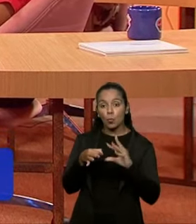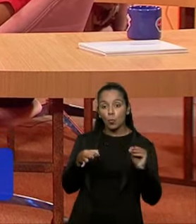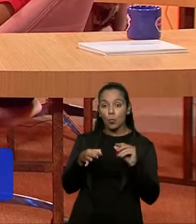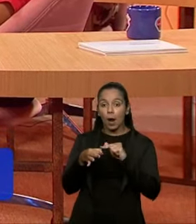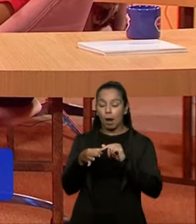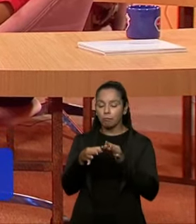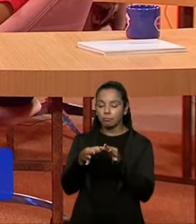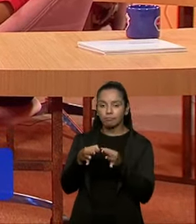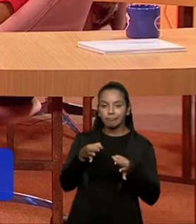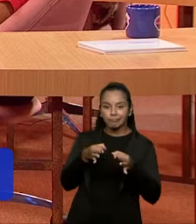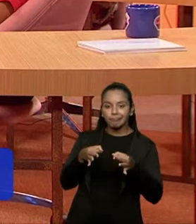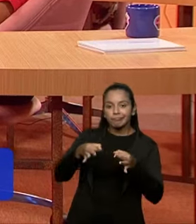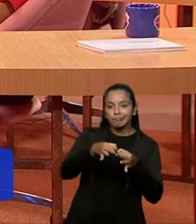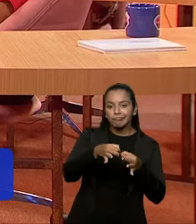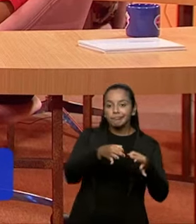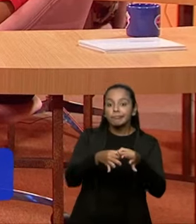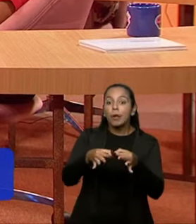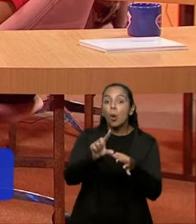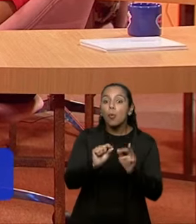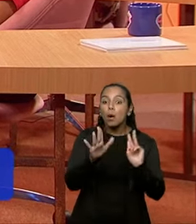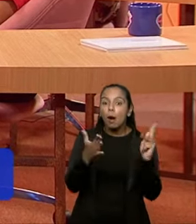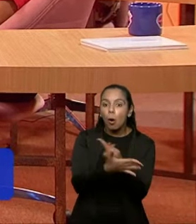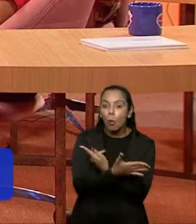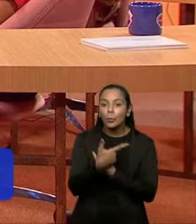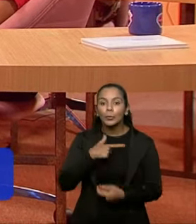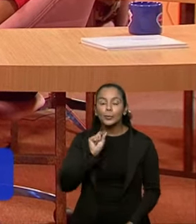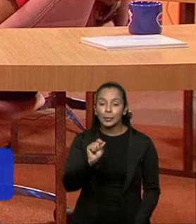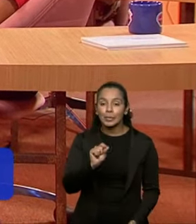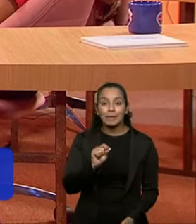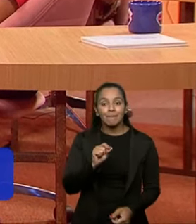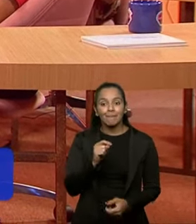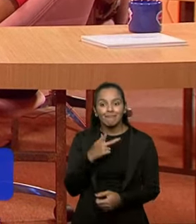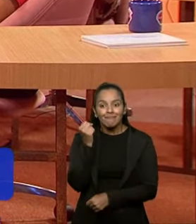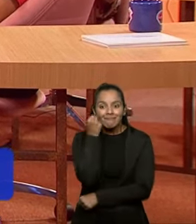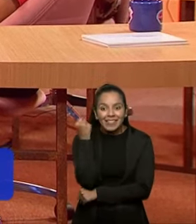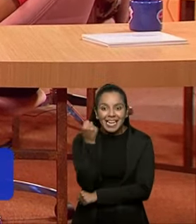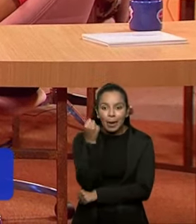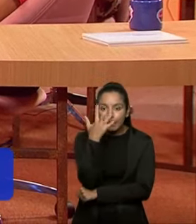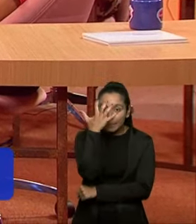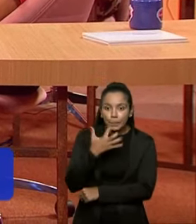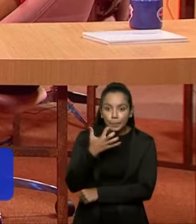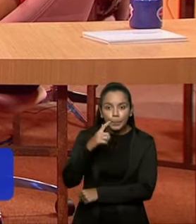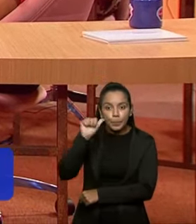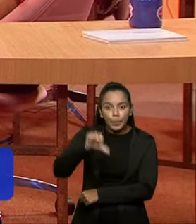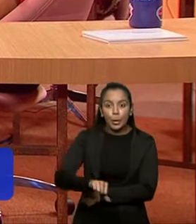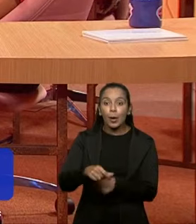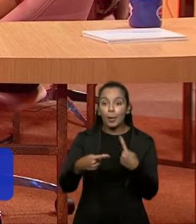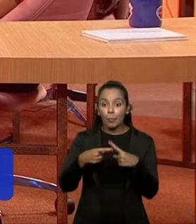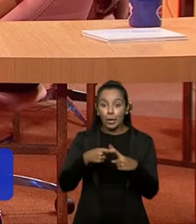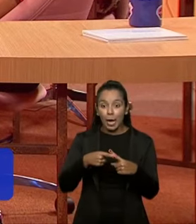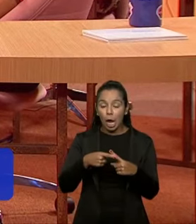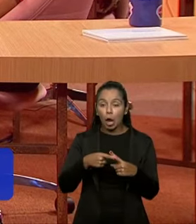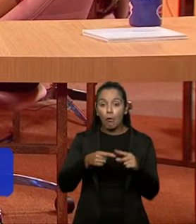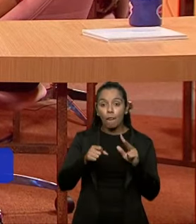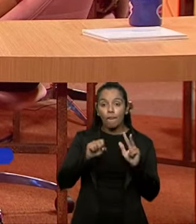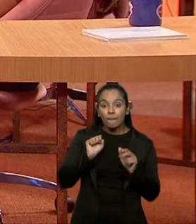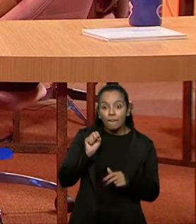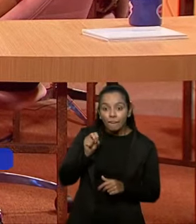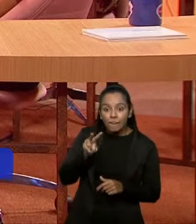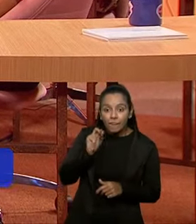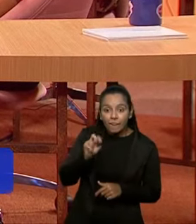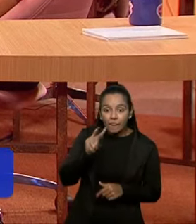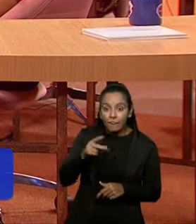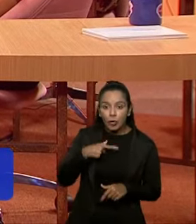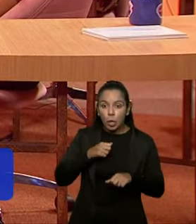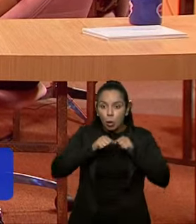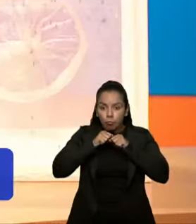replica. Então, o que vai acontecer é que vai agravar porque o vírus ele vai mais rápido, vai ser levado mais